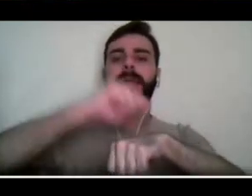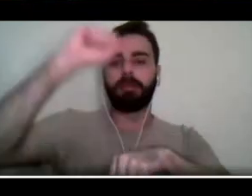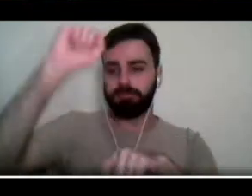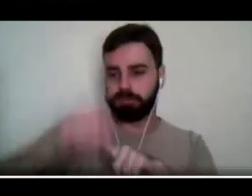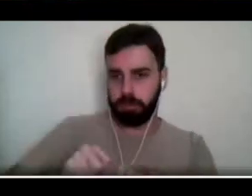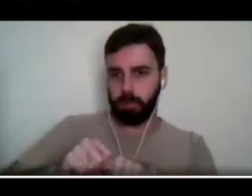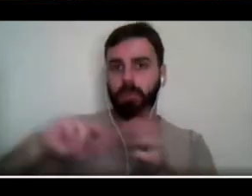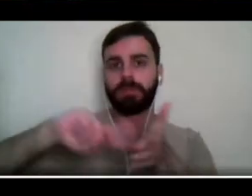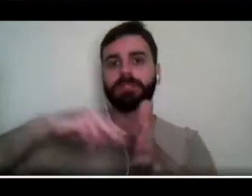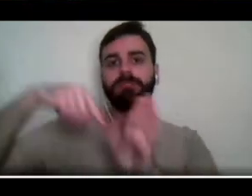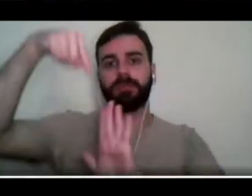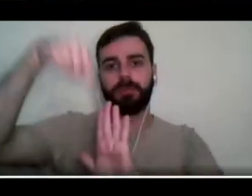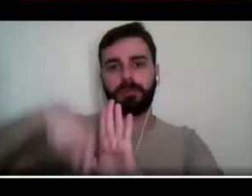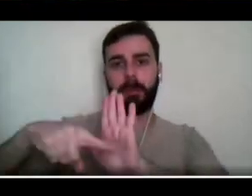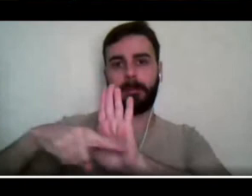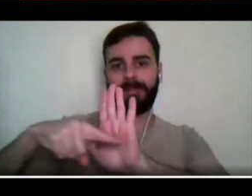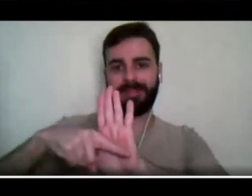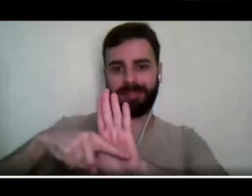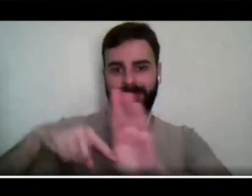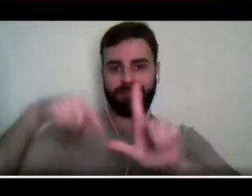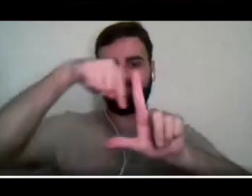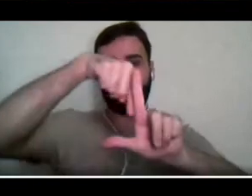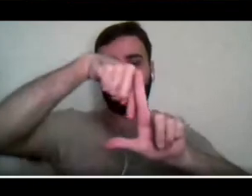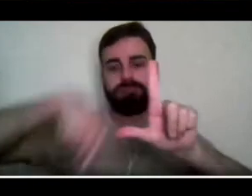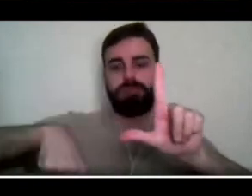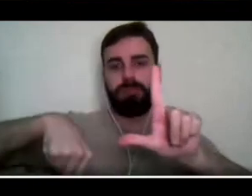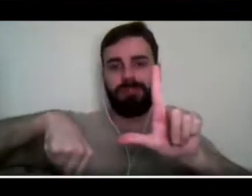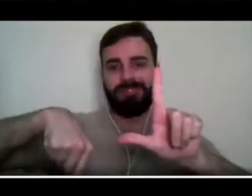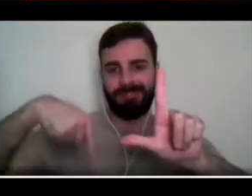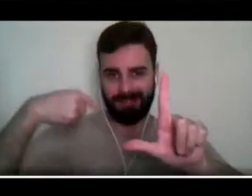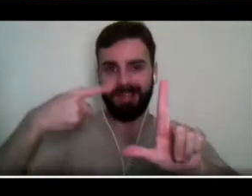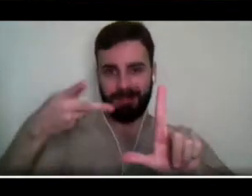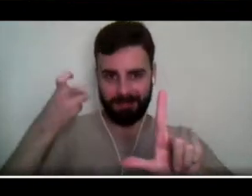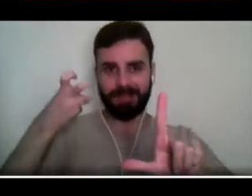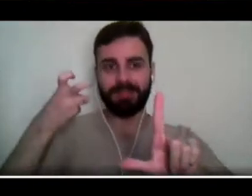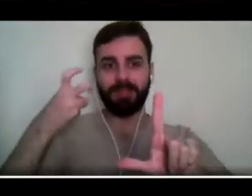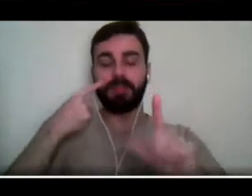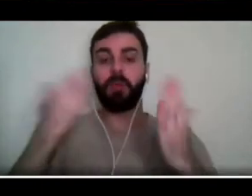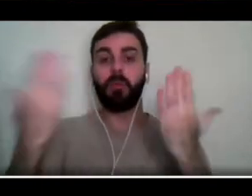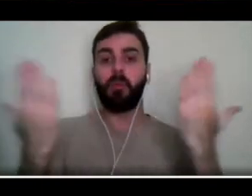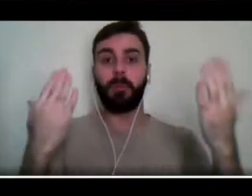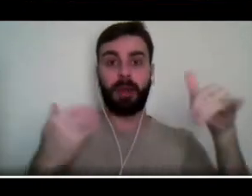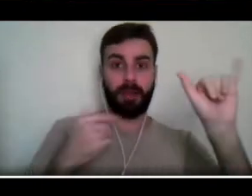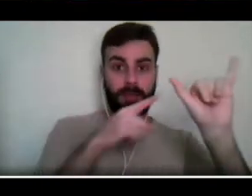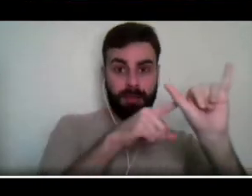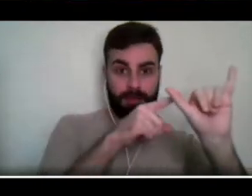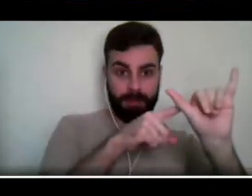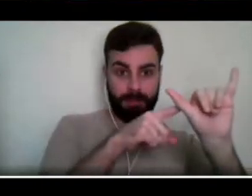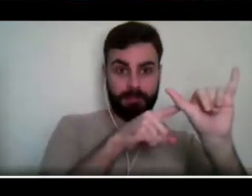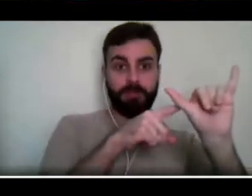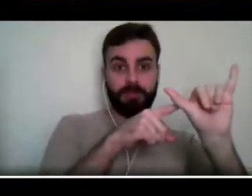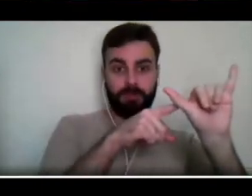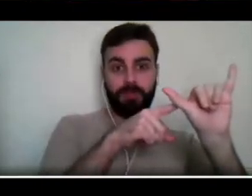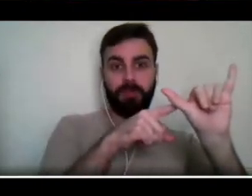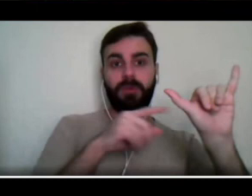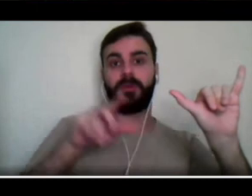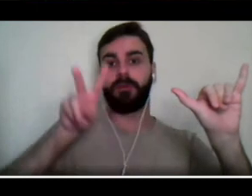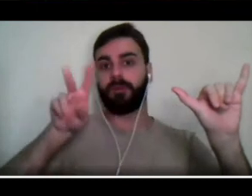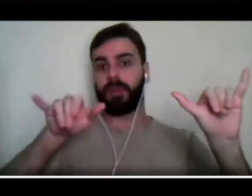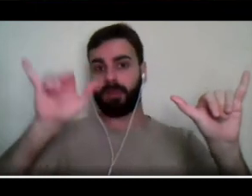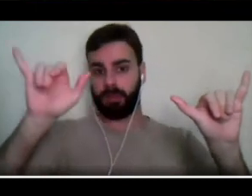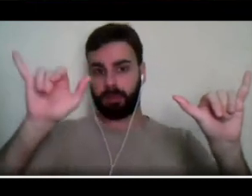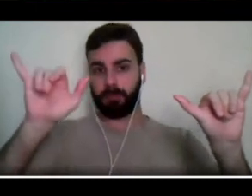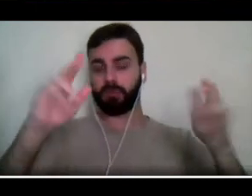Y e de VY, você tem uma relação coerente, né? No primeiro